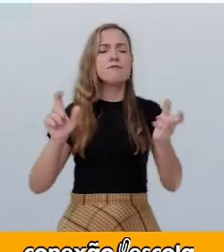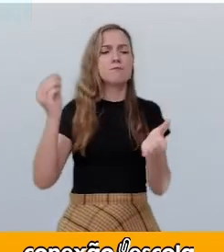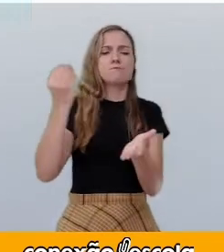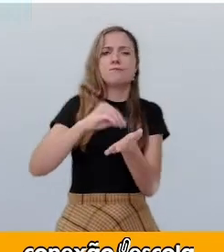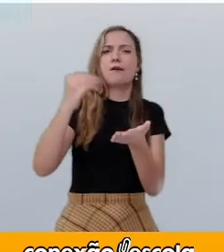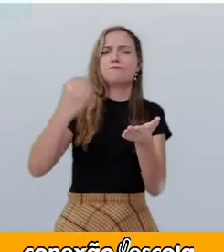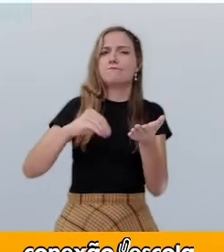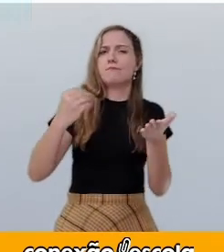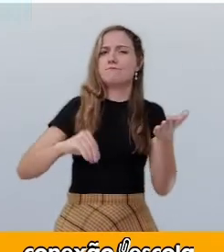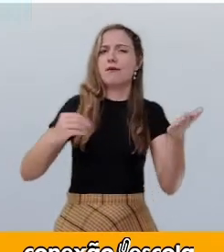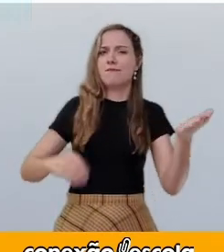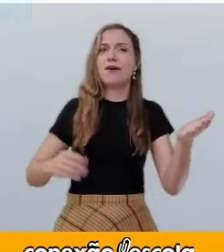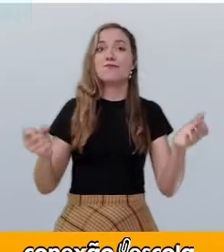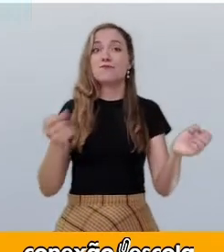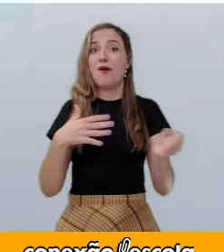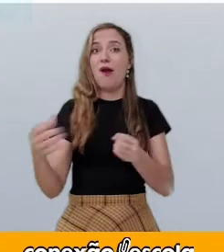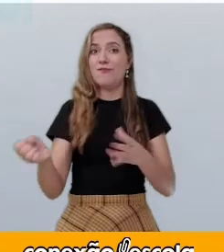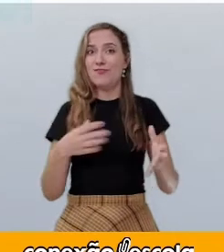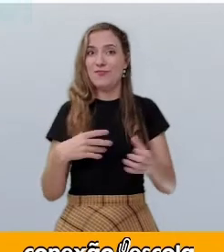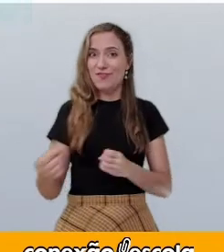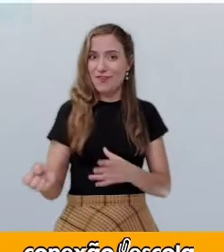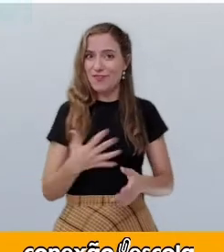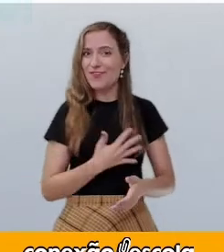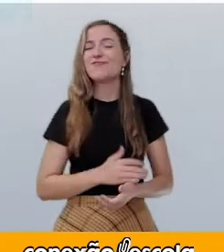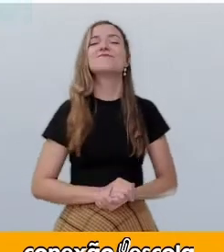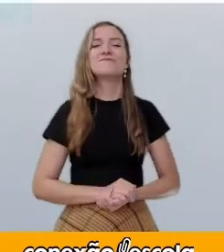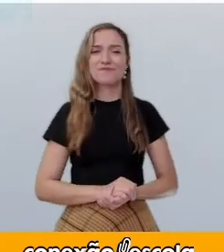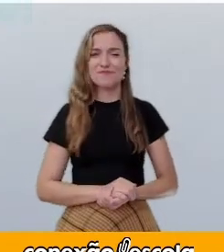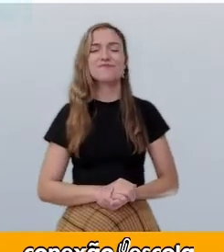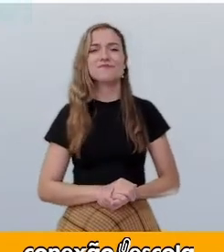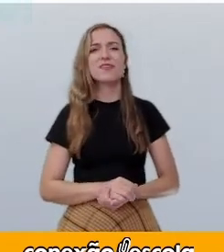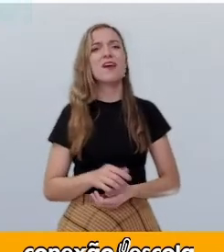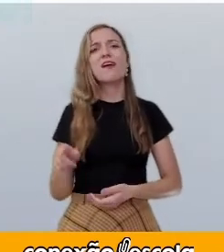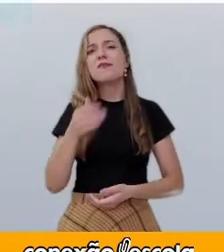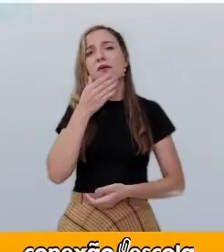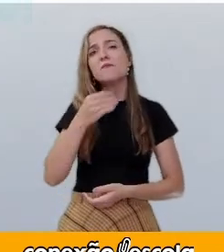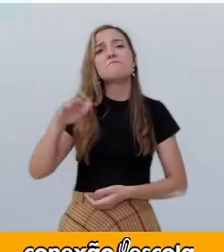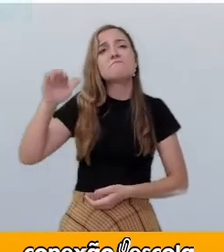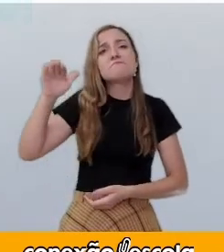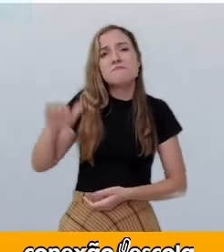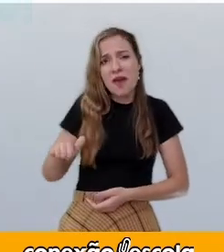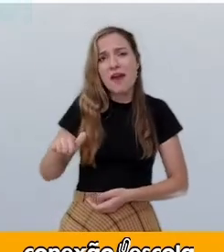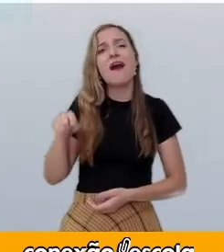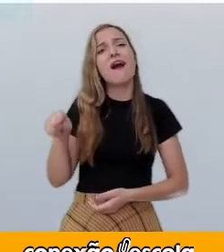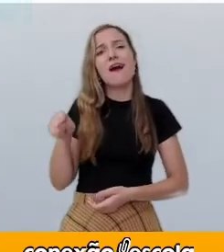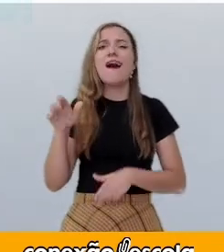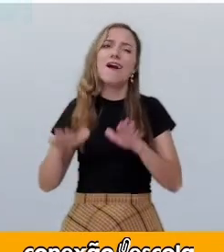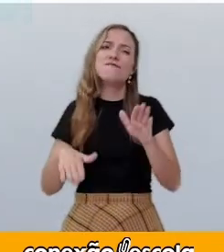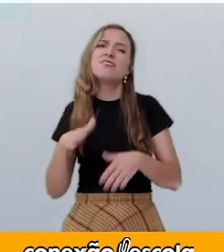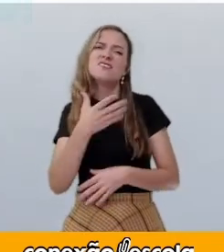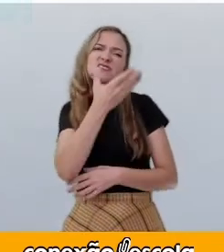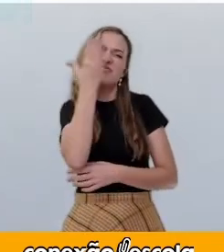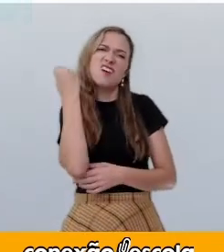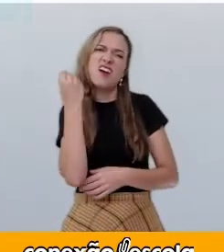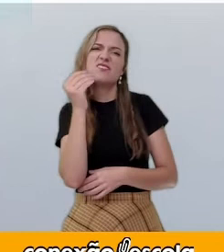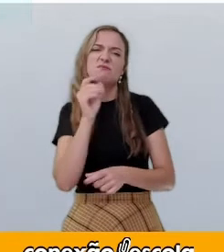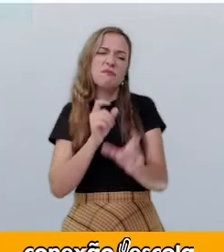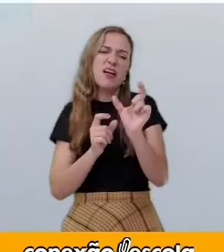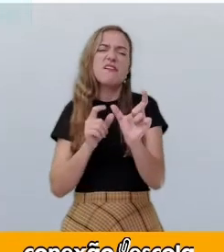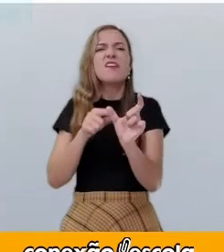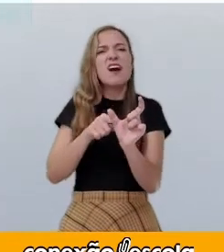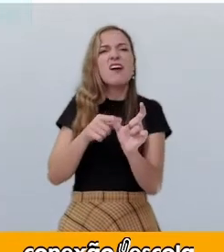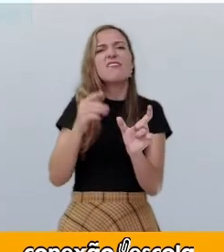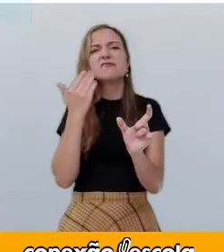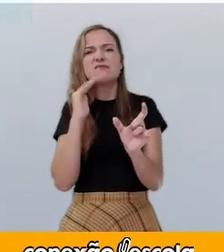que surgiu em sua cabeça como era pequeno às vezes esqueci alguma letra